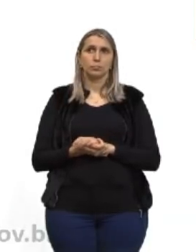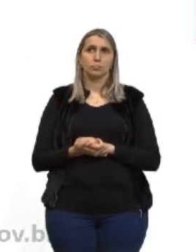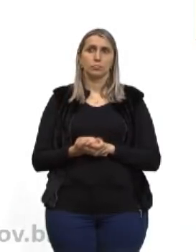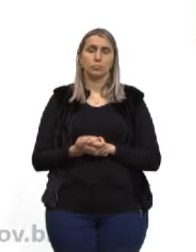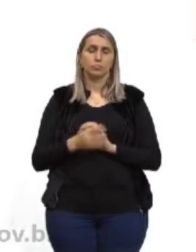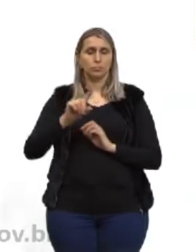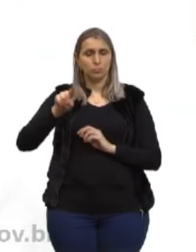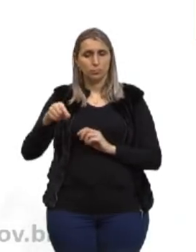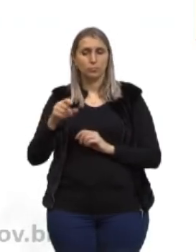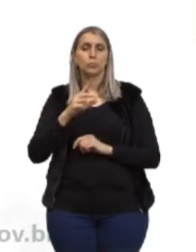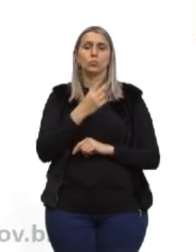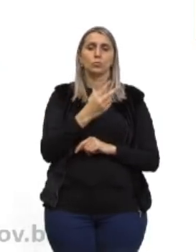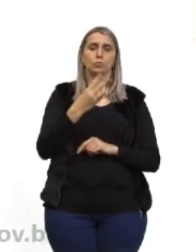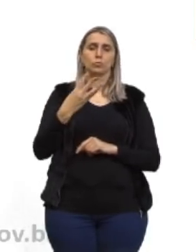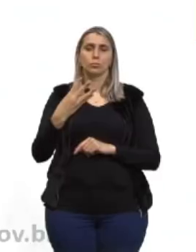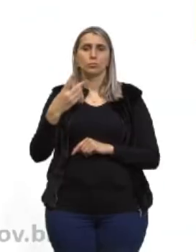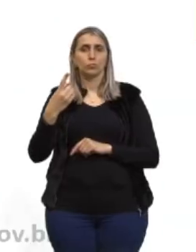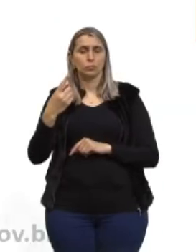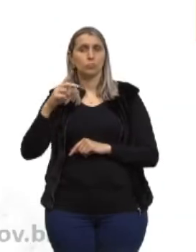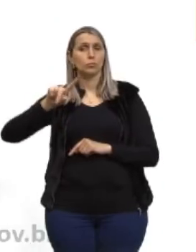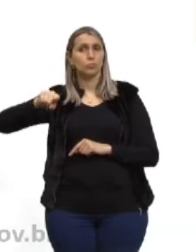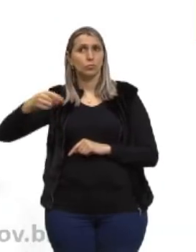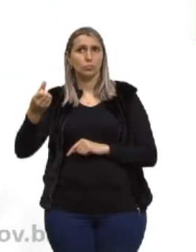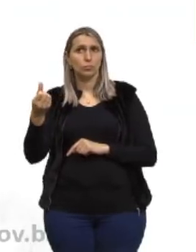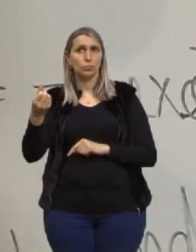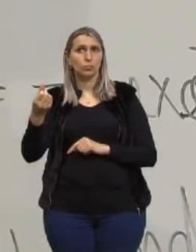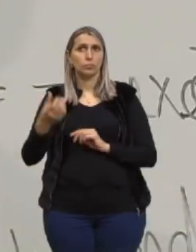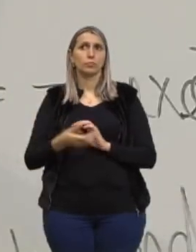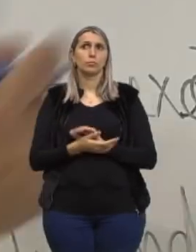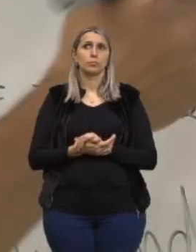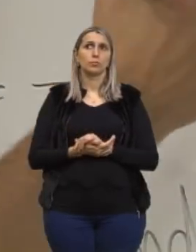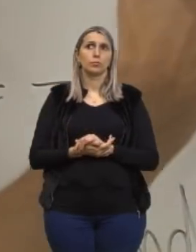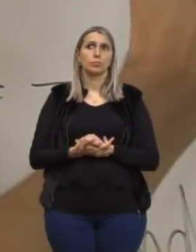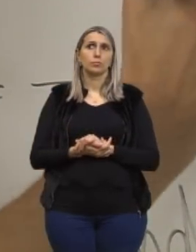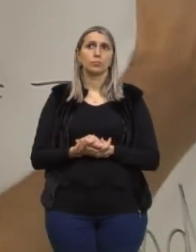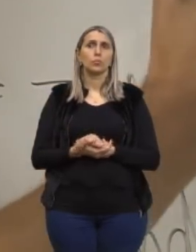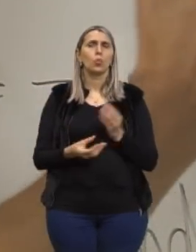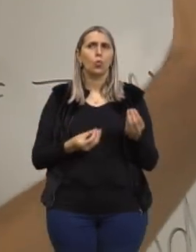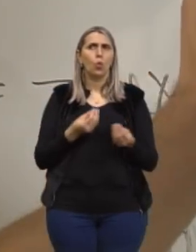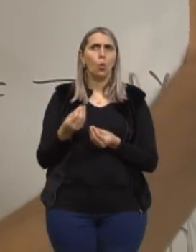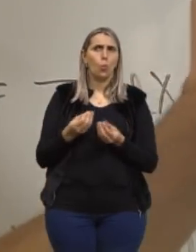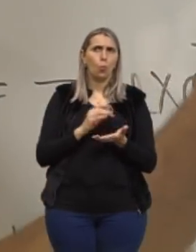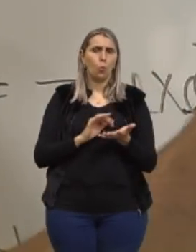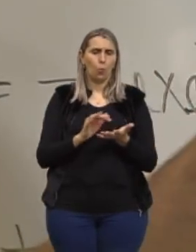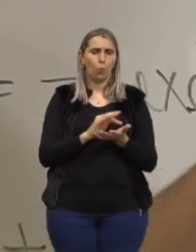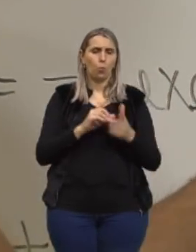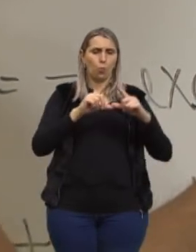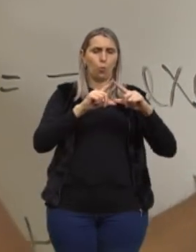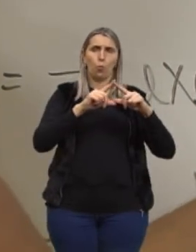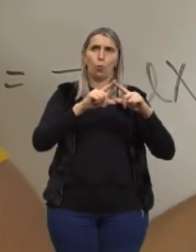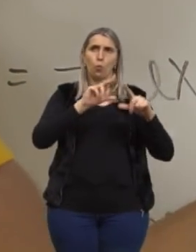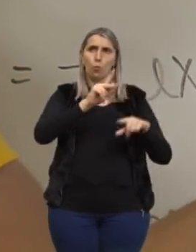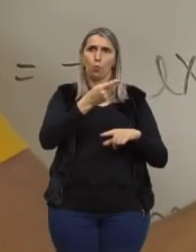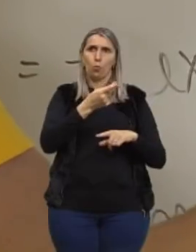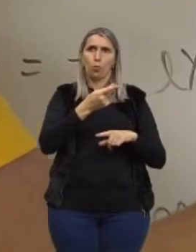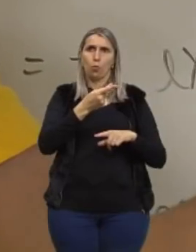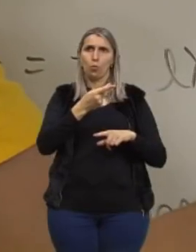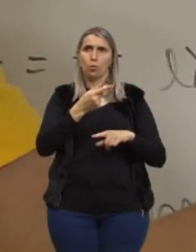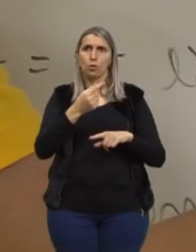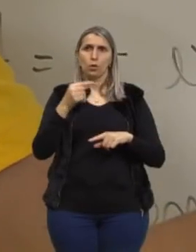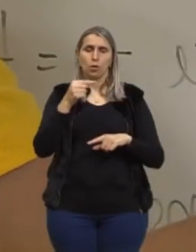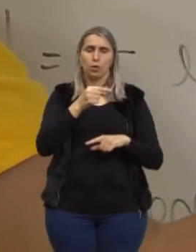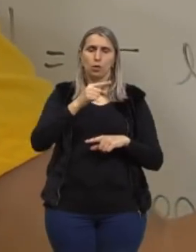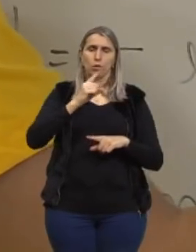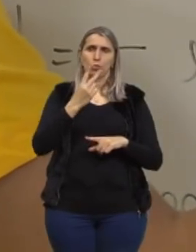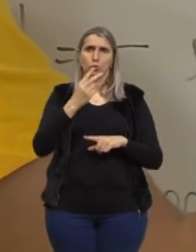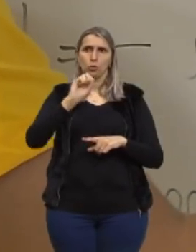oi vírgula 61 o opa esqueci ou menos como é que eu vou fazer ó a minha tal pia é -